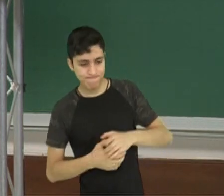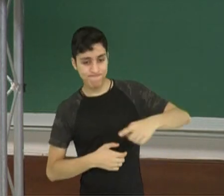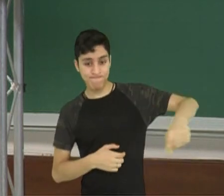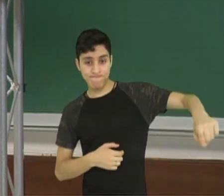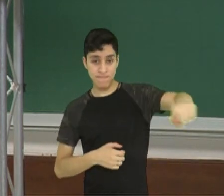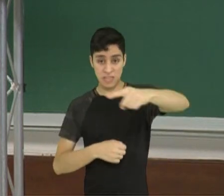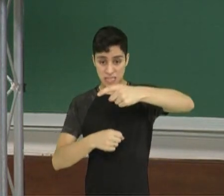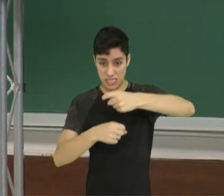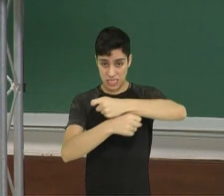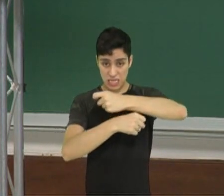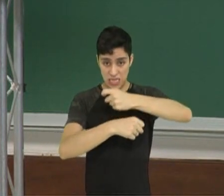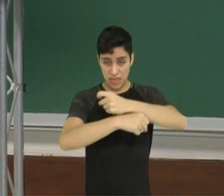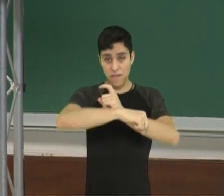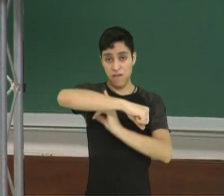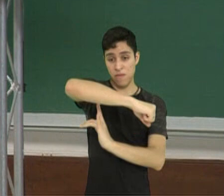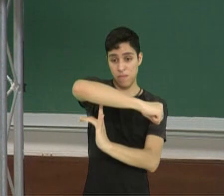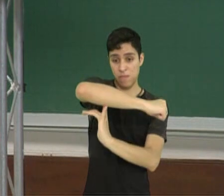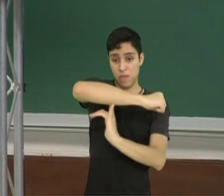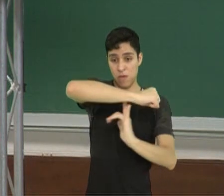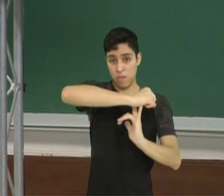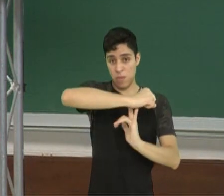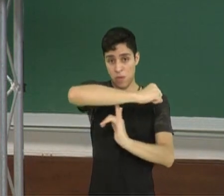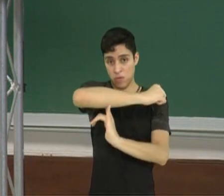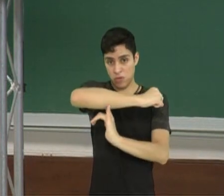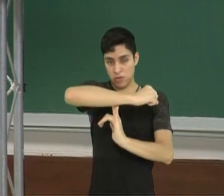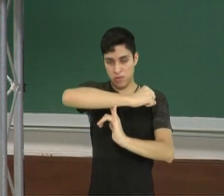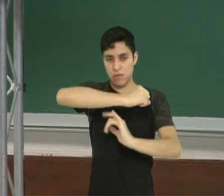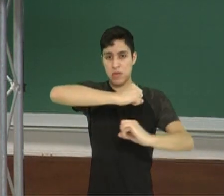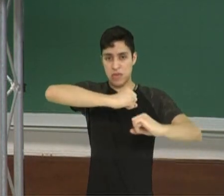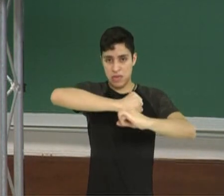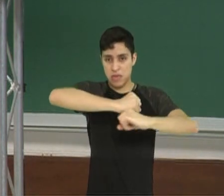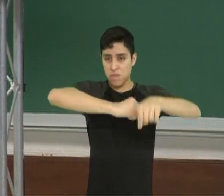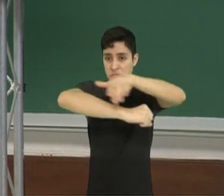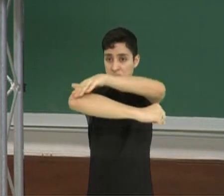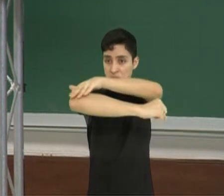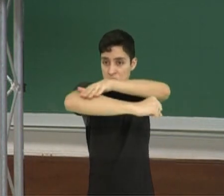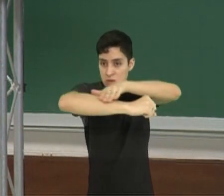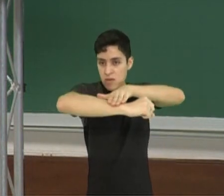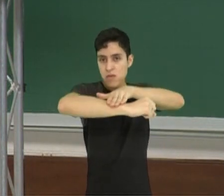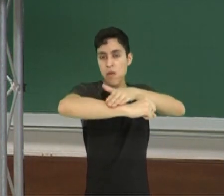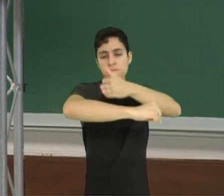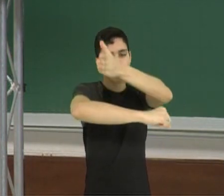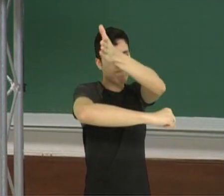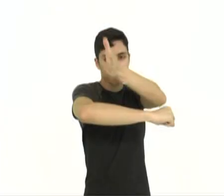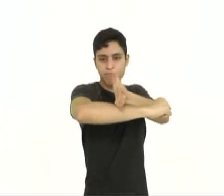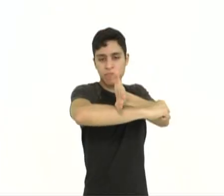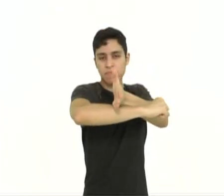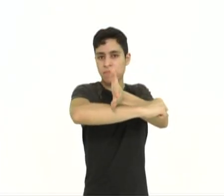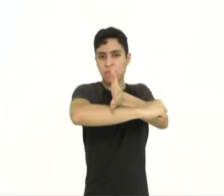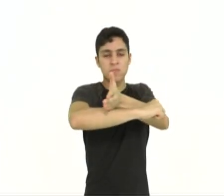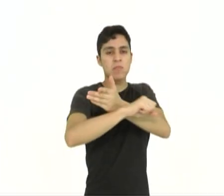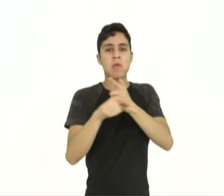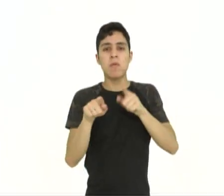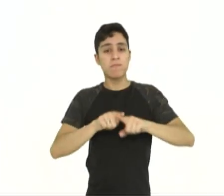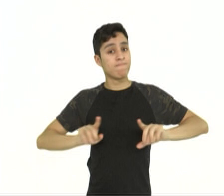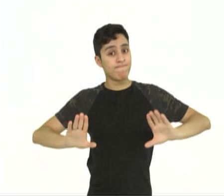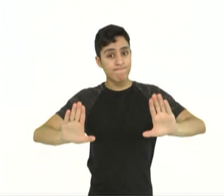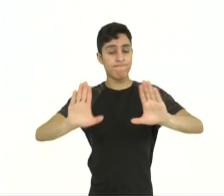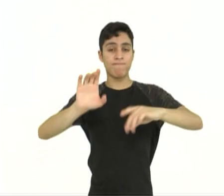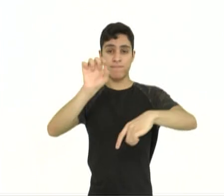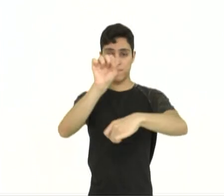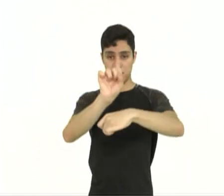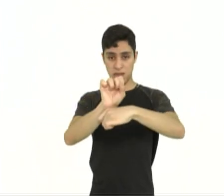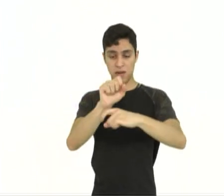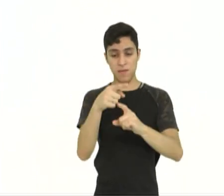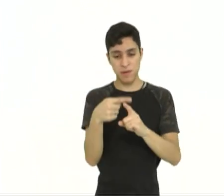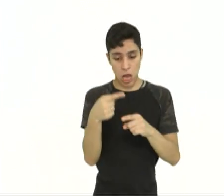questões políticas, para fazer todo mundo parar e olhar para aquele local, né? Então ele colocou a faixa ali, pare, porque a